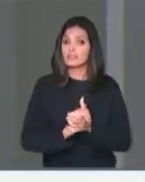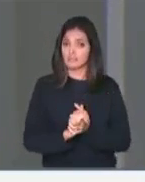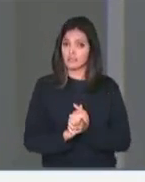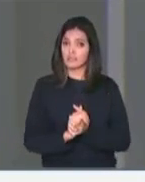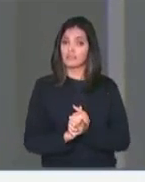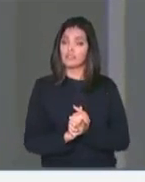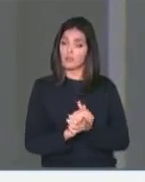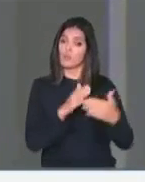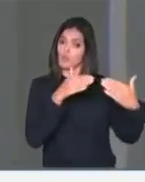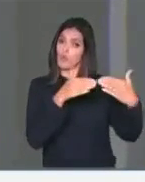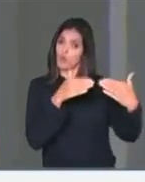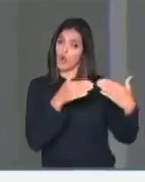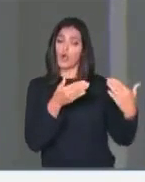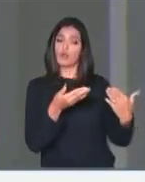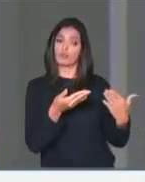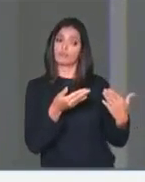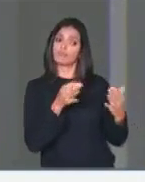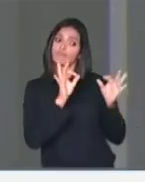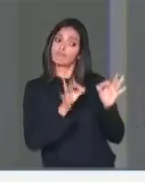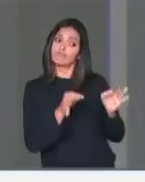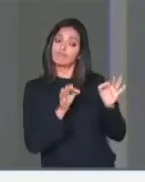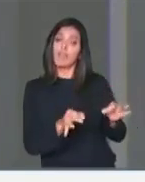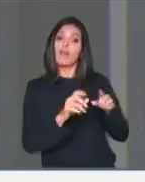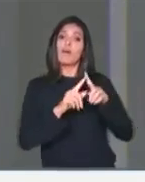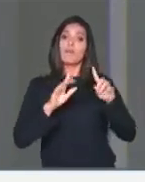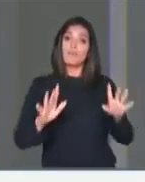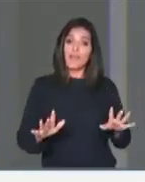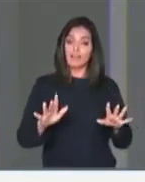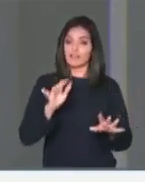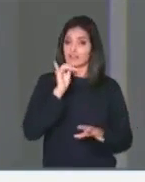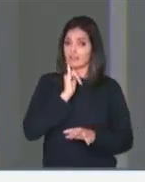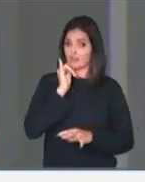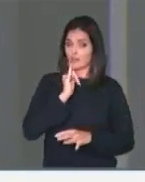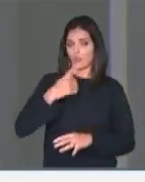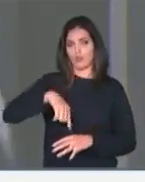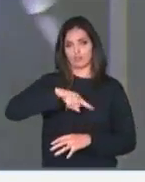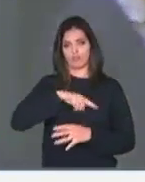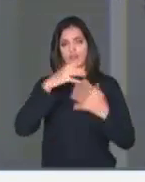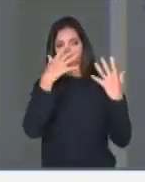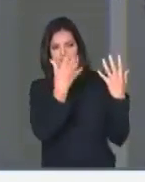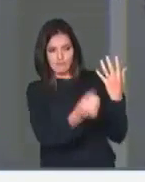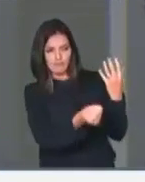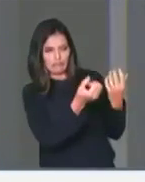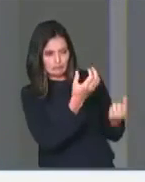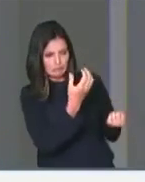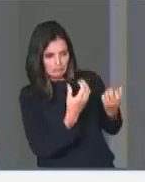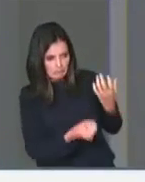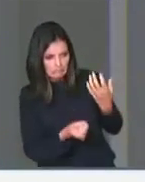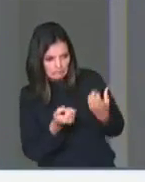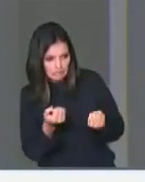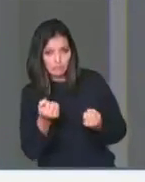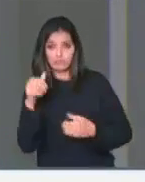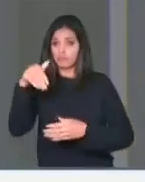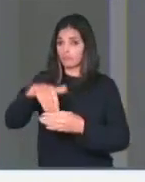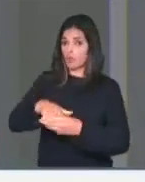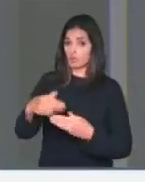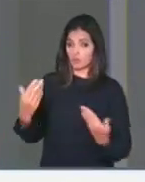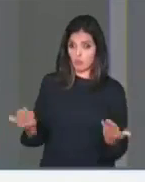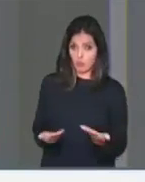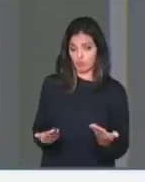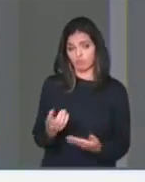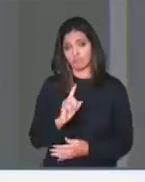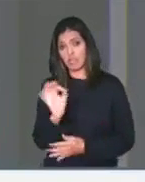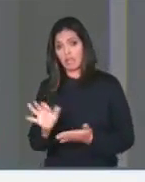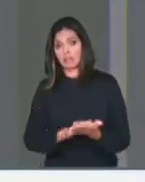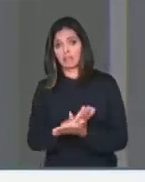fazem todo sentido e fariam que com casa a gente acabar se desses entendimentos não estivéssemos voltando que hoje